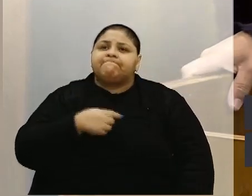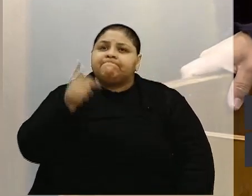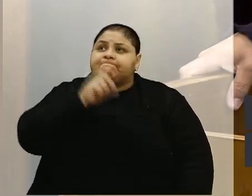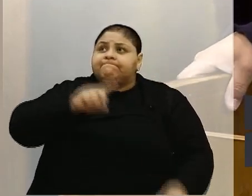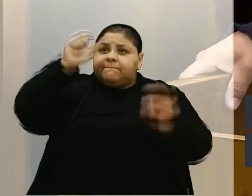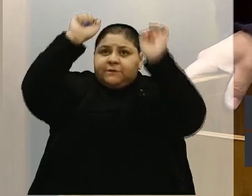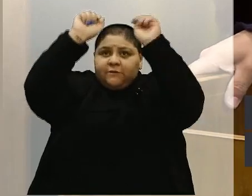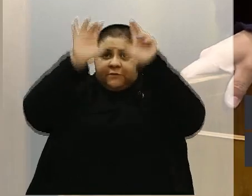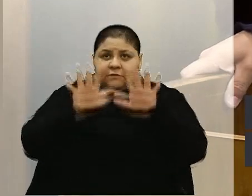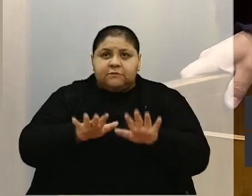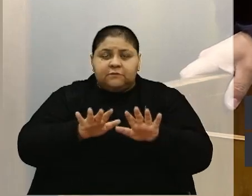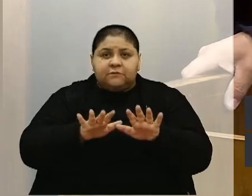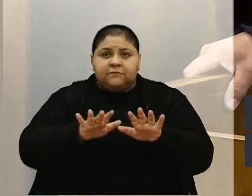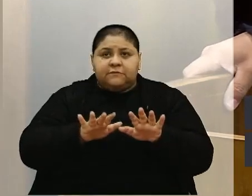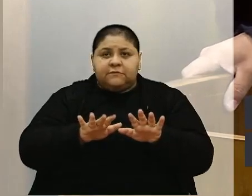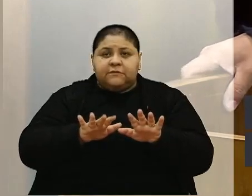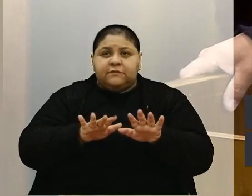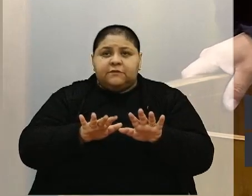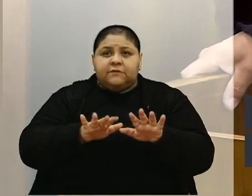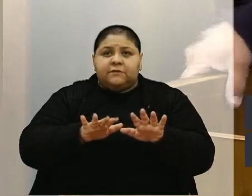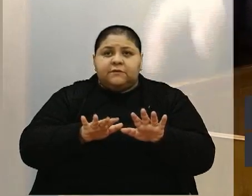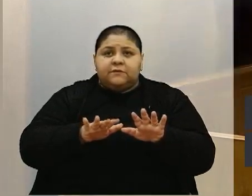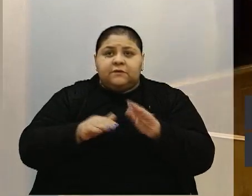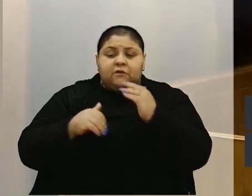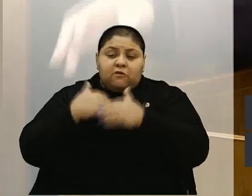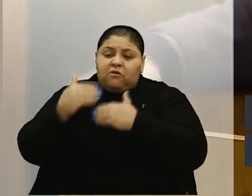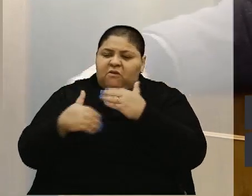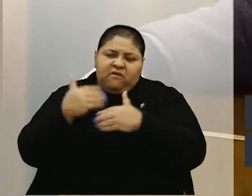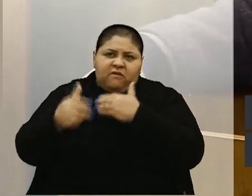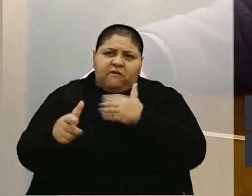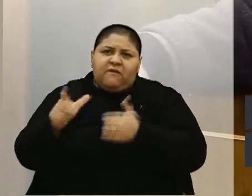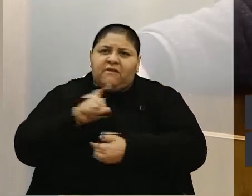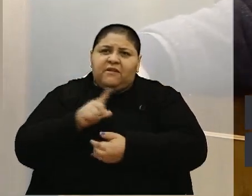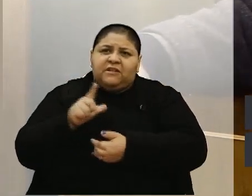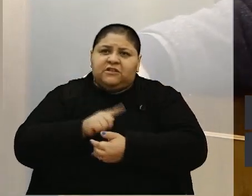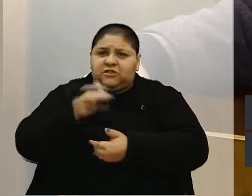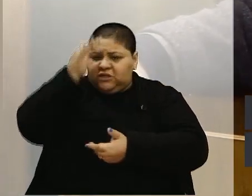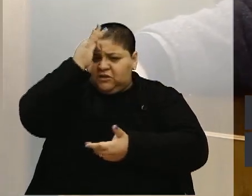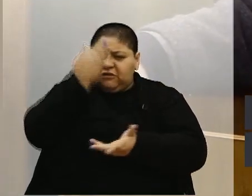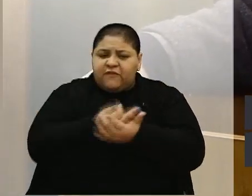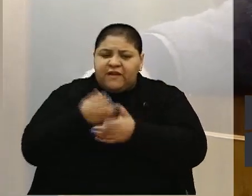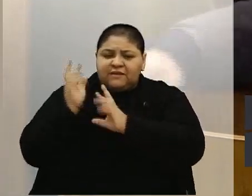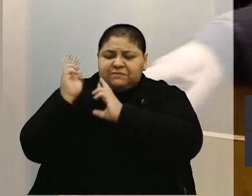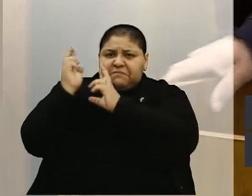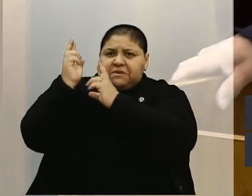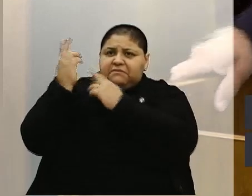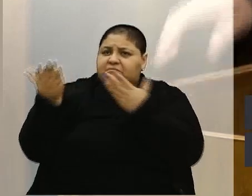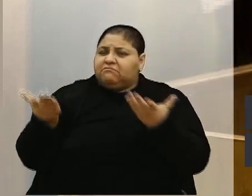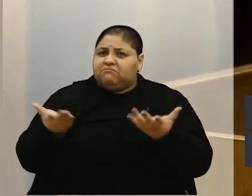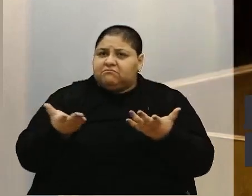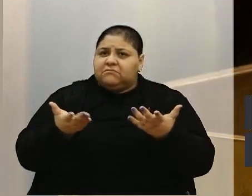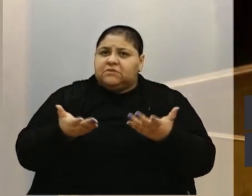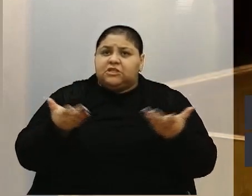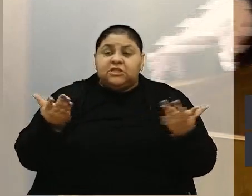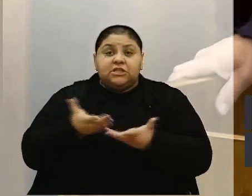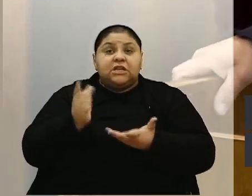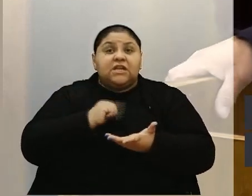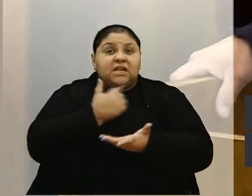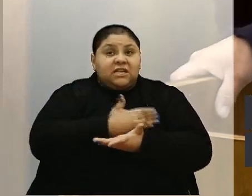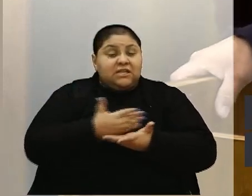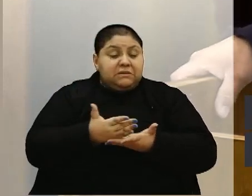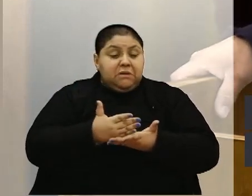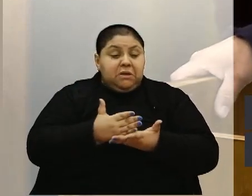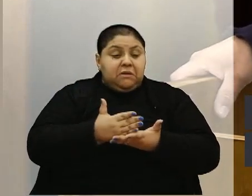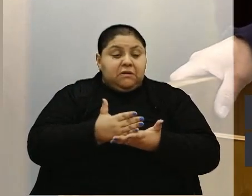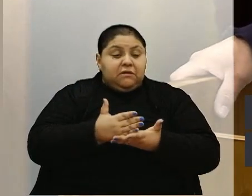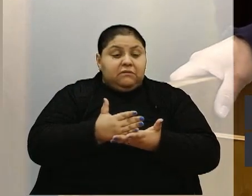abençoe. Afinal de contas, se na nossa caminhada nós não tivermos a nossa fé, a nossa esperança, já temos começando frustrado.